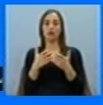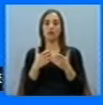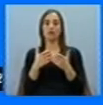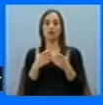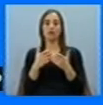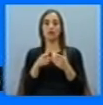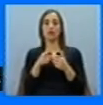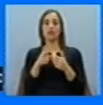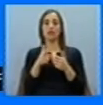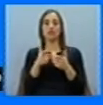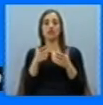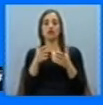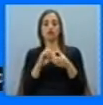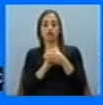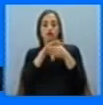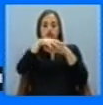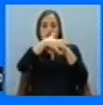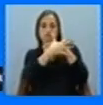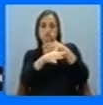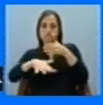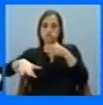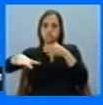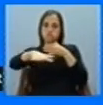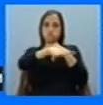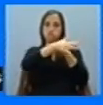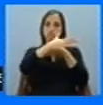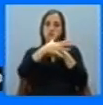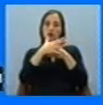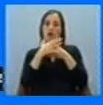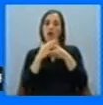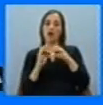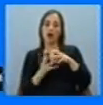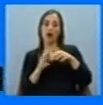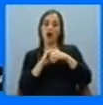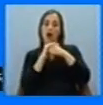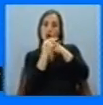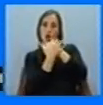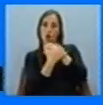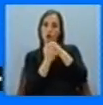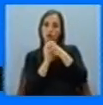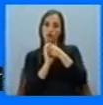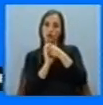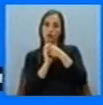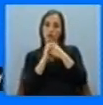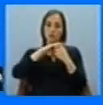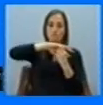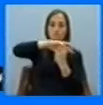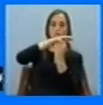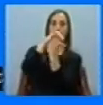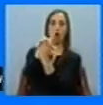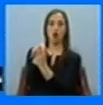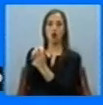estrutura vulcânica conseguiu que a crosta e o manto girassem sobre o núcleo do